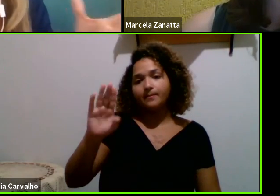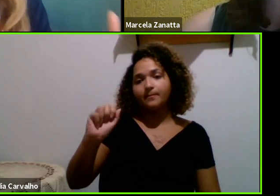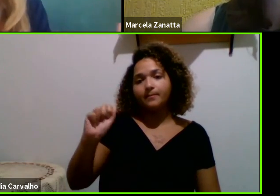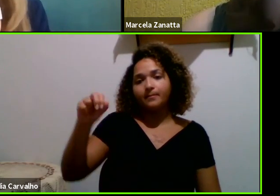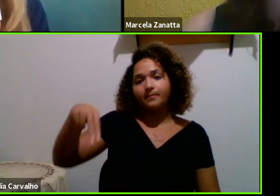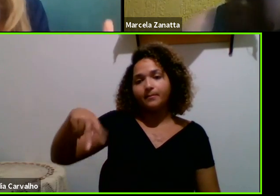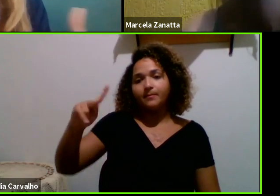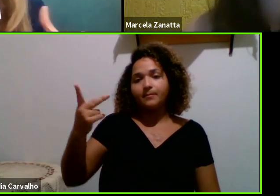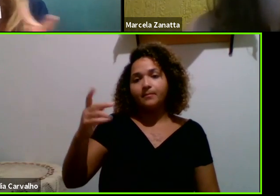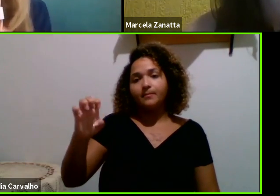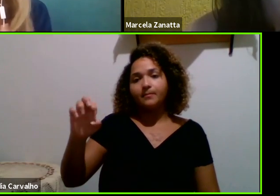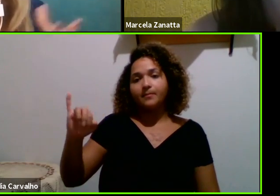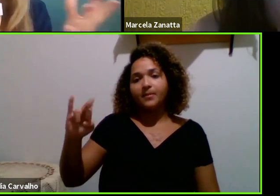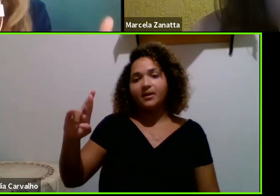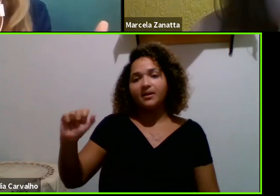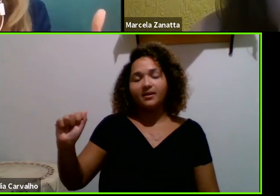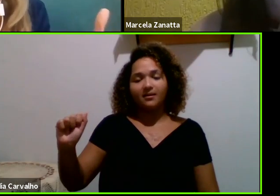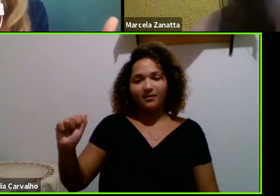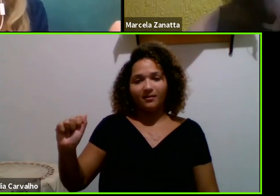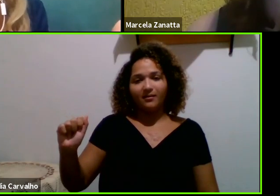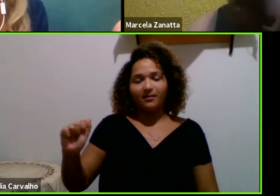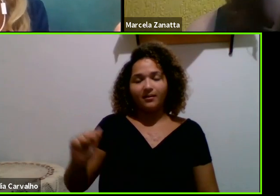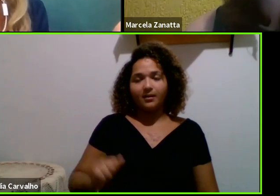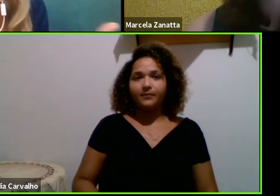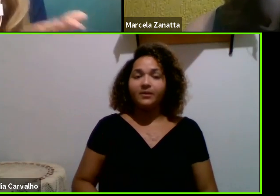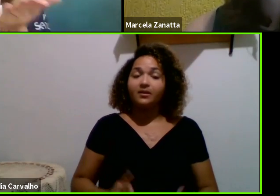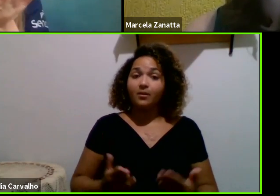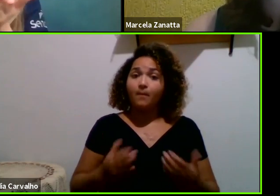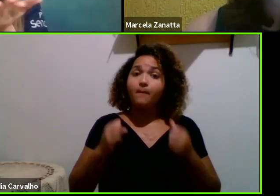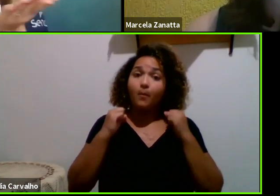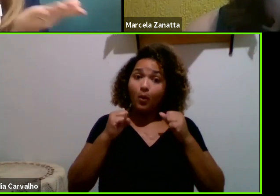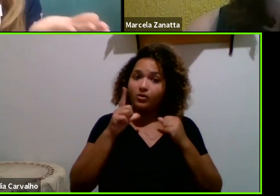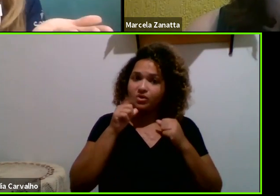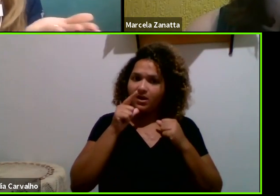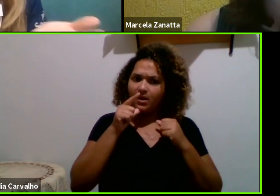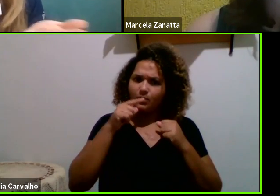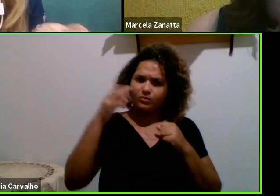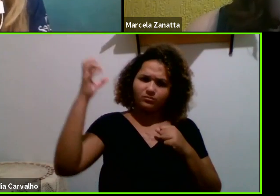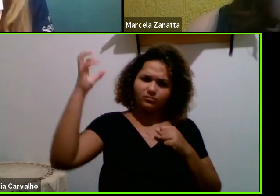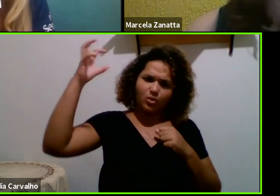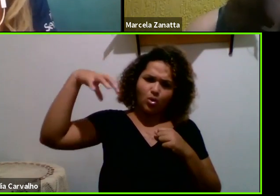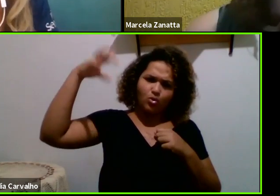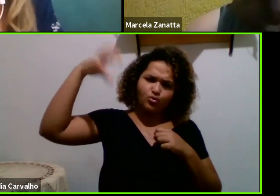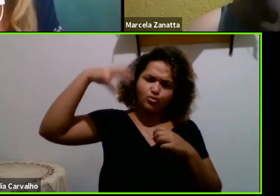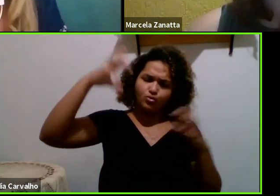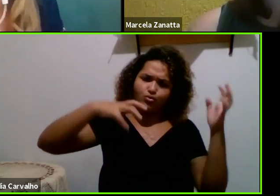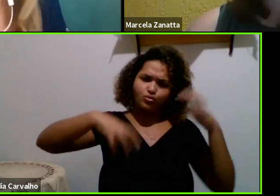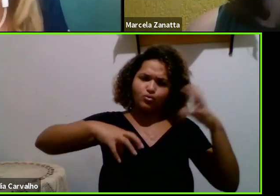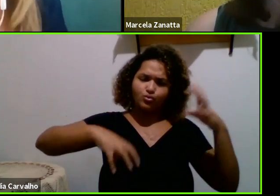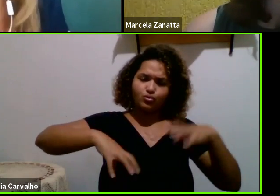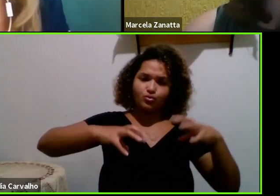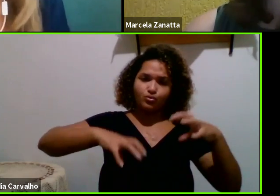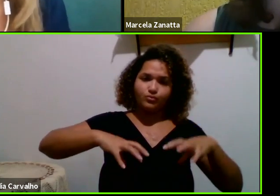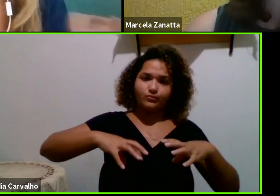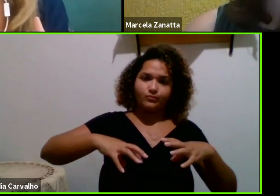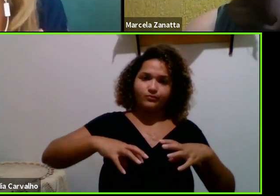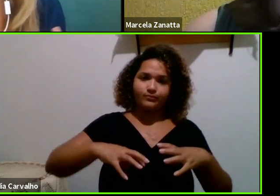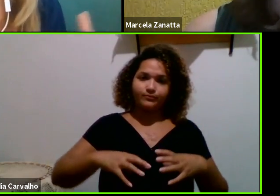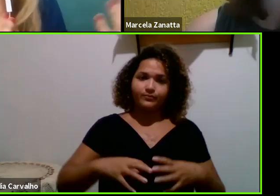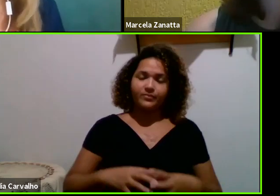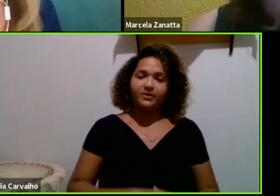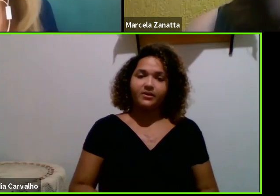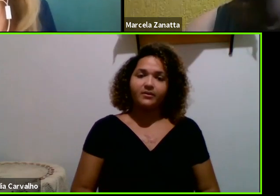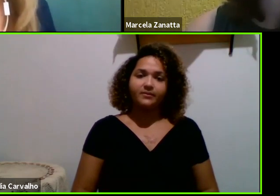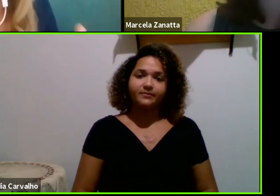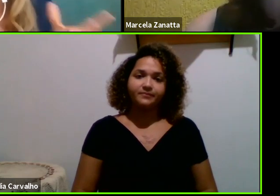a aspersão, porque os estudos trazem que exatamente os benefícios são muito compatíveis quando